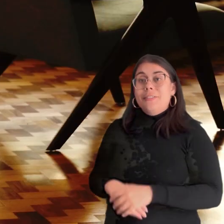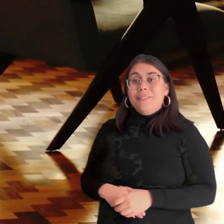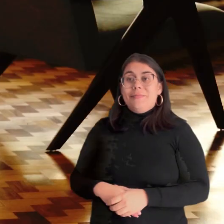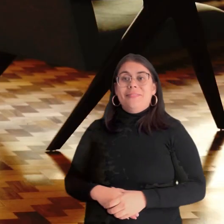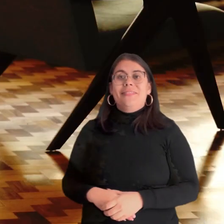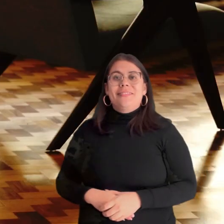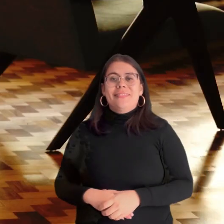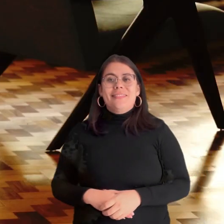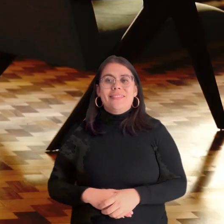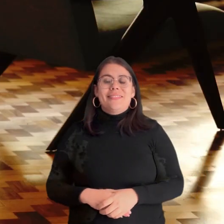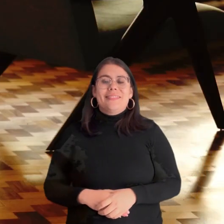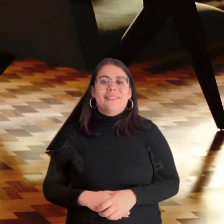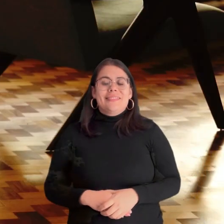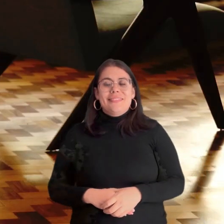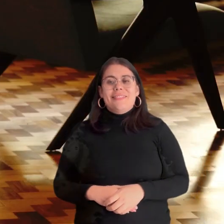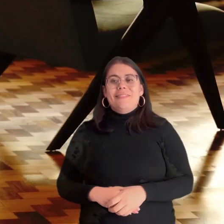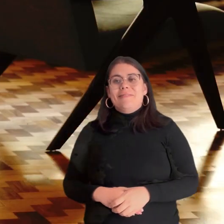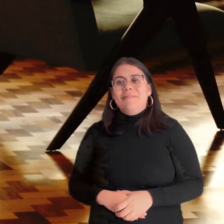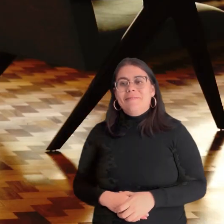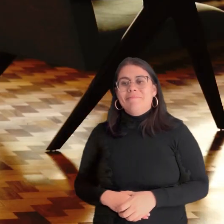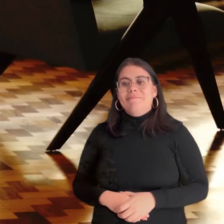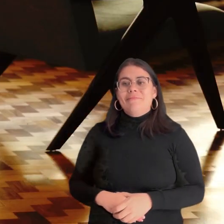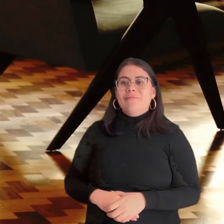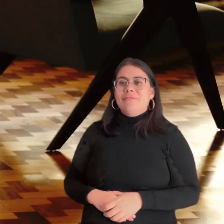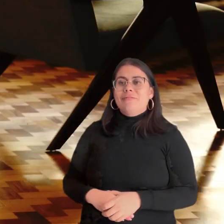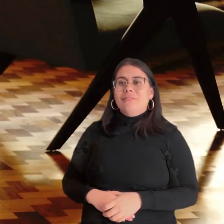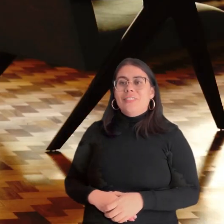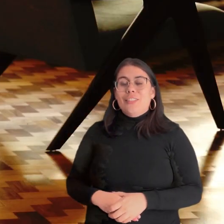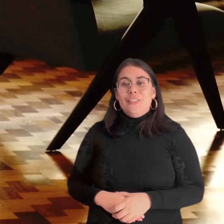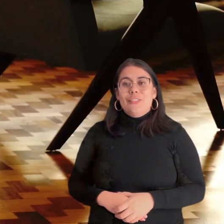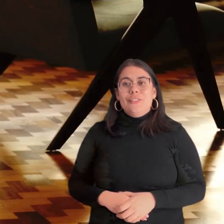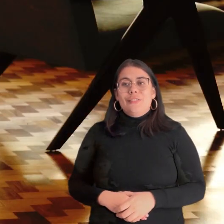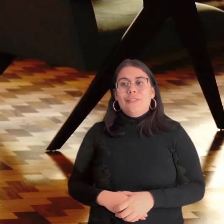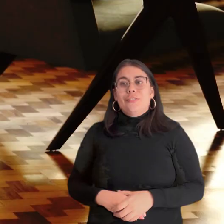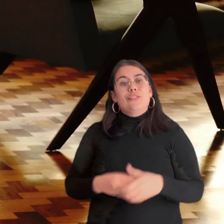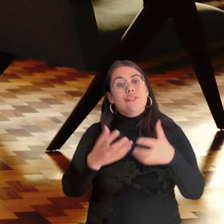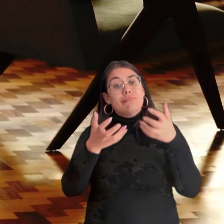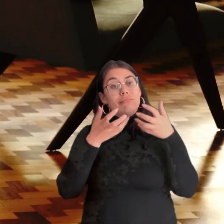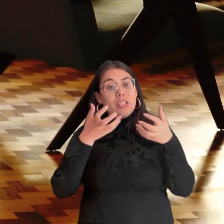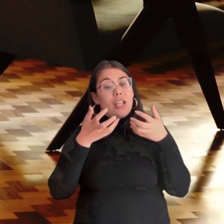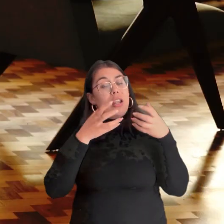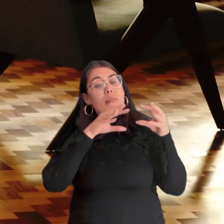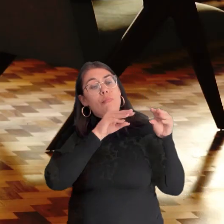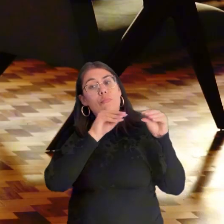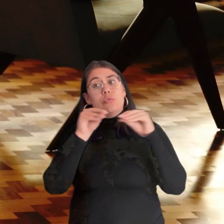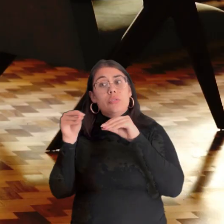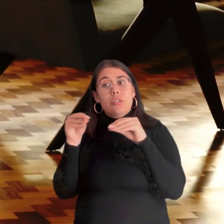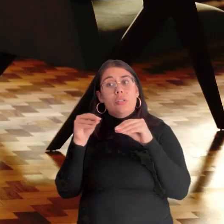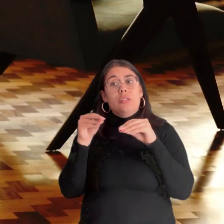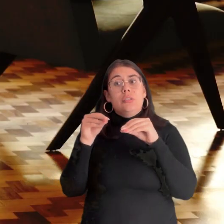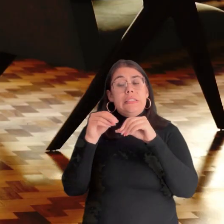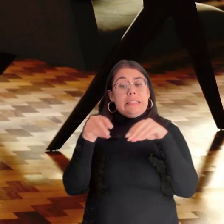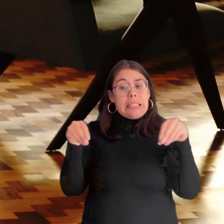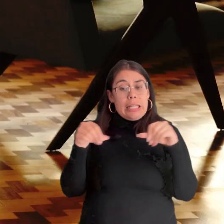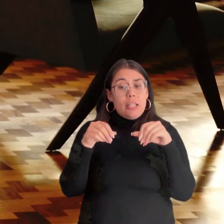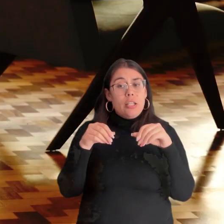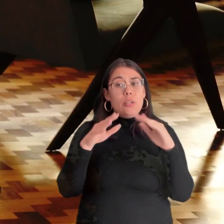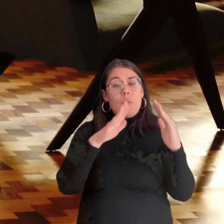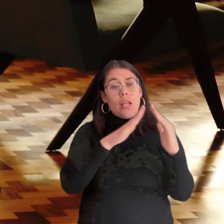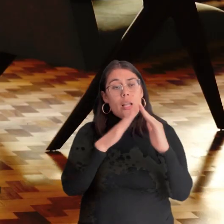nós estamos querendo mudar para um terreno ao lado da nossa casa e gostamos muito da sua